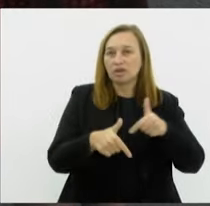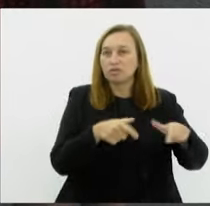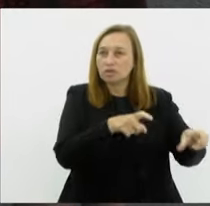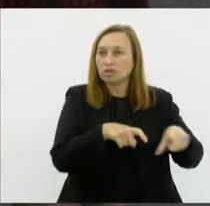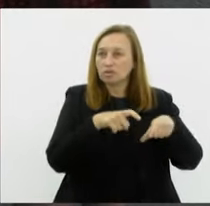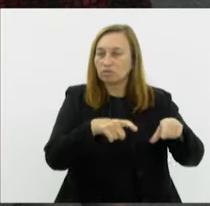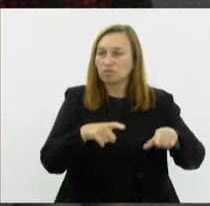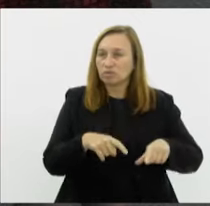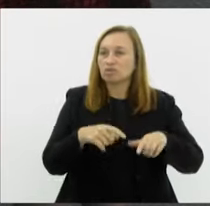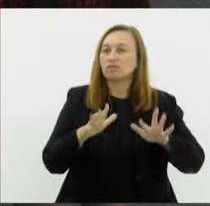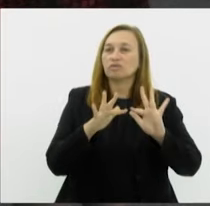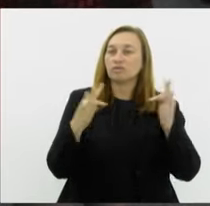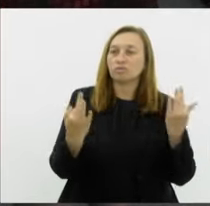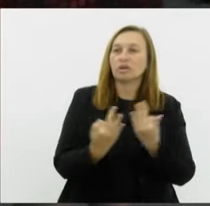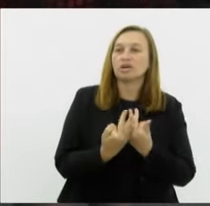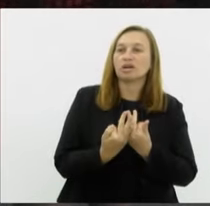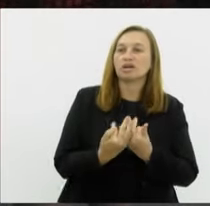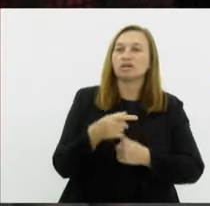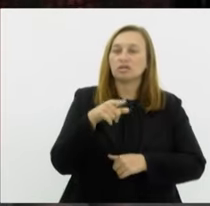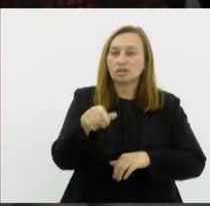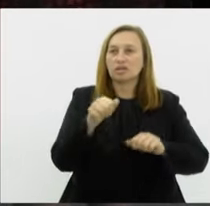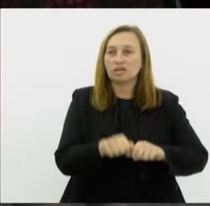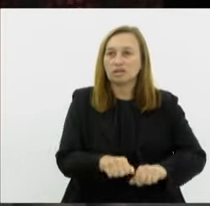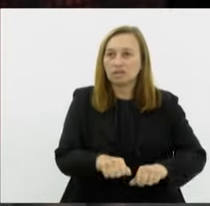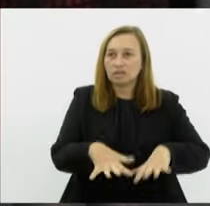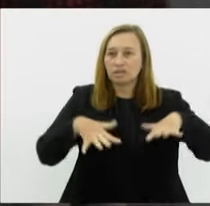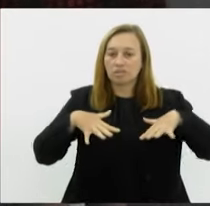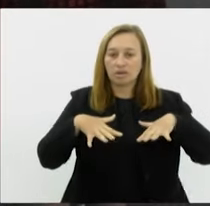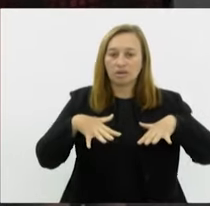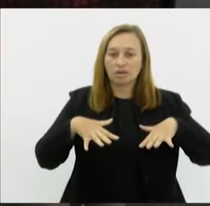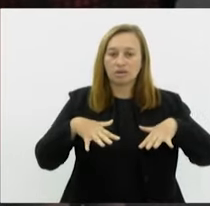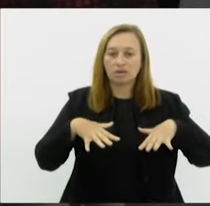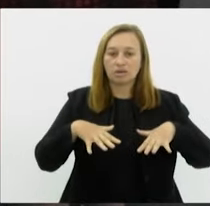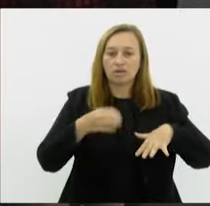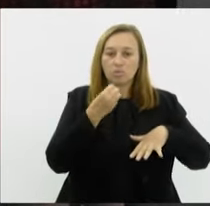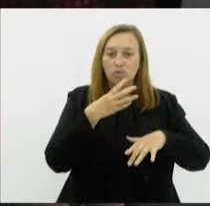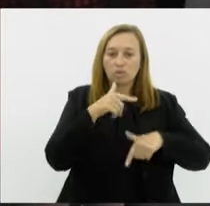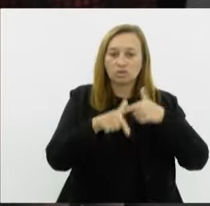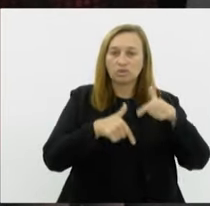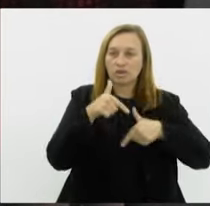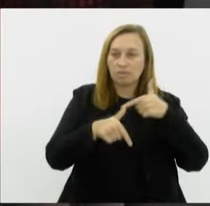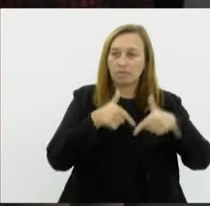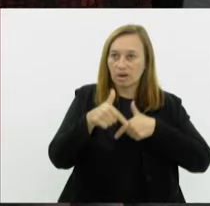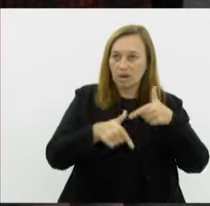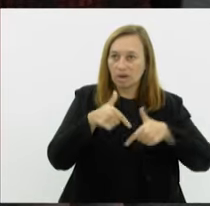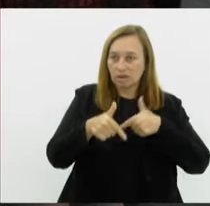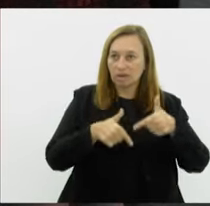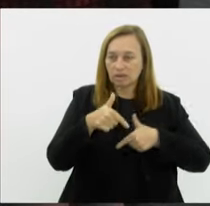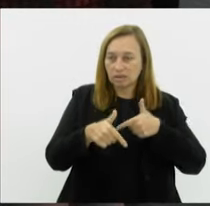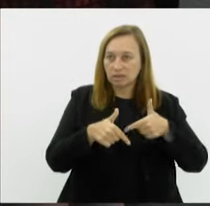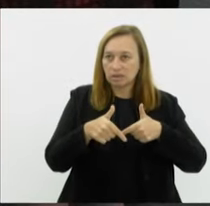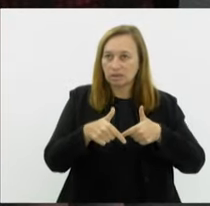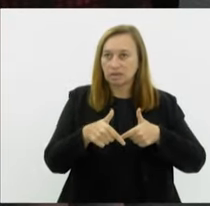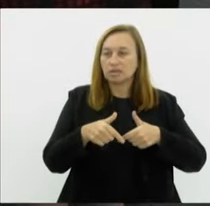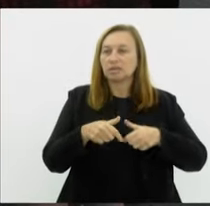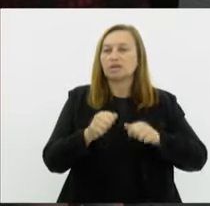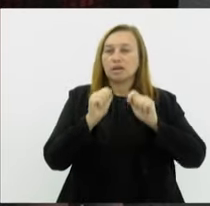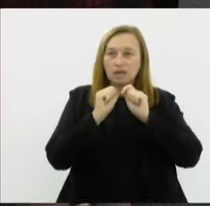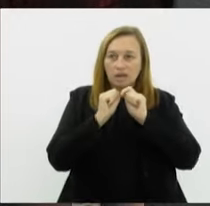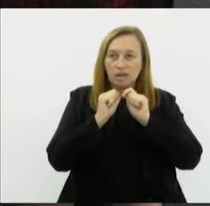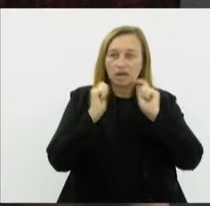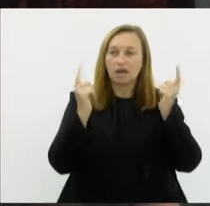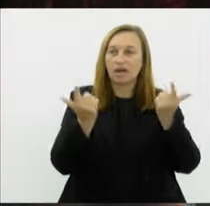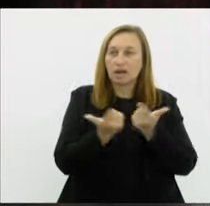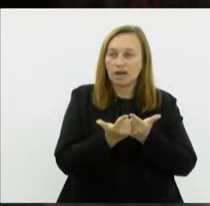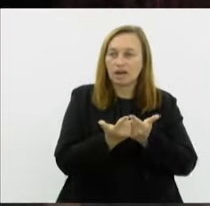nosso Estado que estão lá nessa Assembleia Ordinária da UNACOP, que tem um bom trabalho e que a Assembleia Legislativa do Estado também